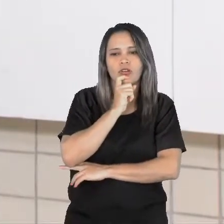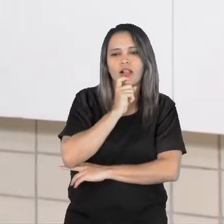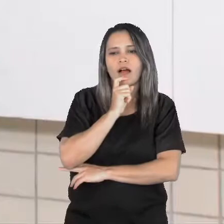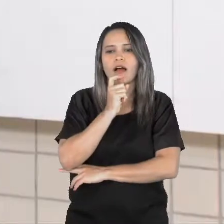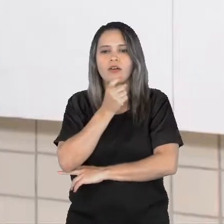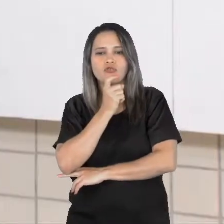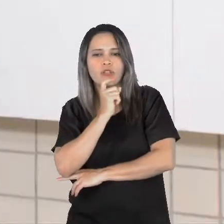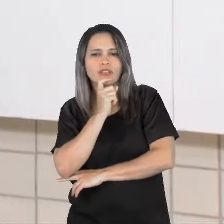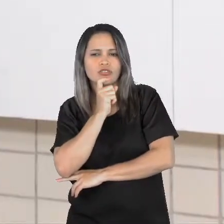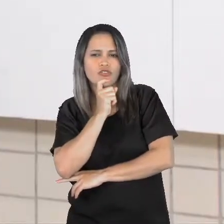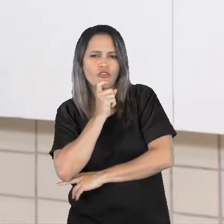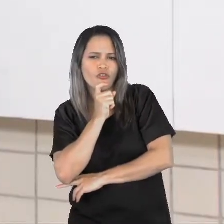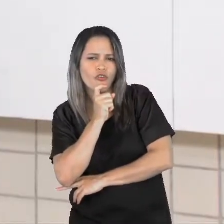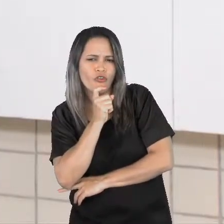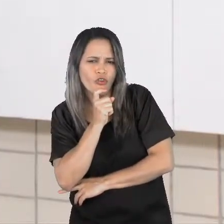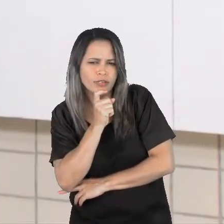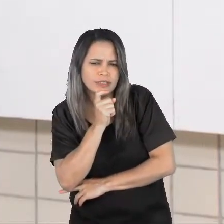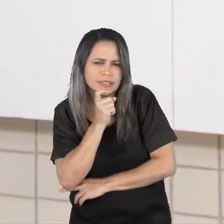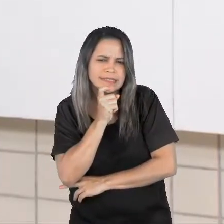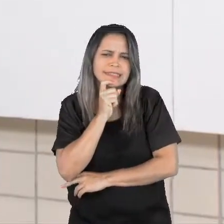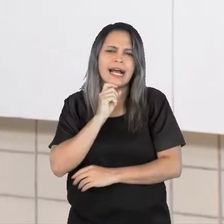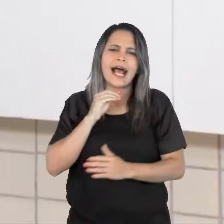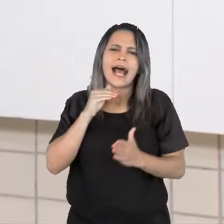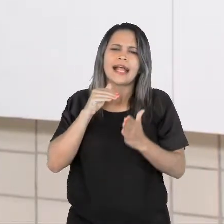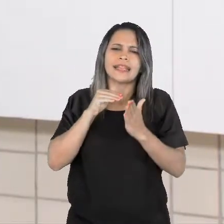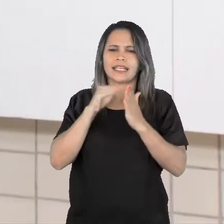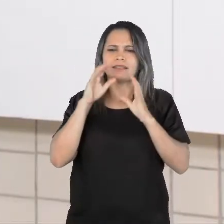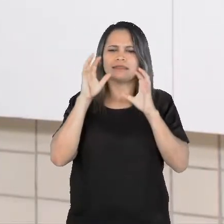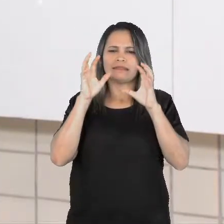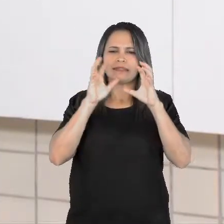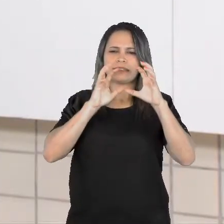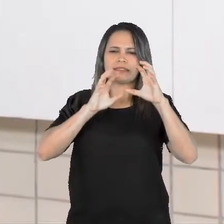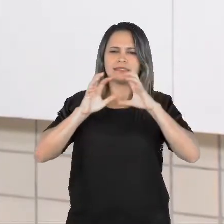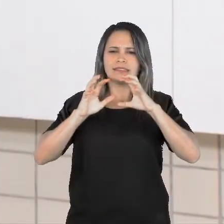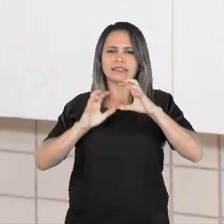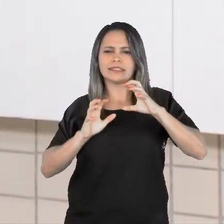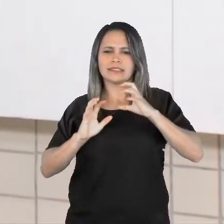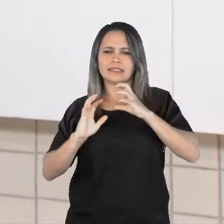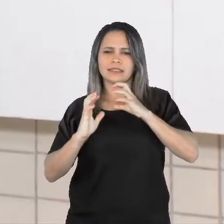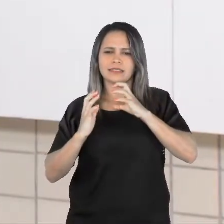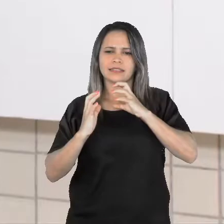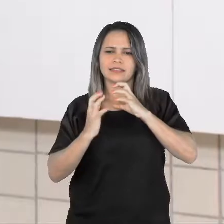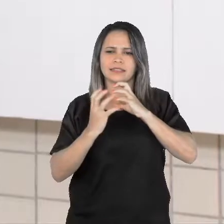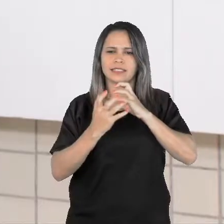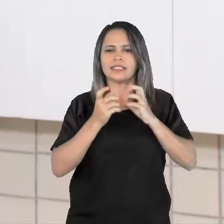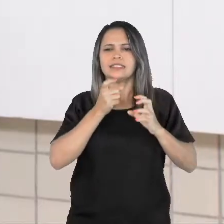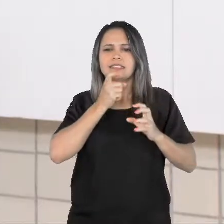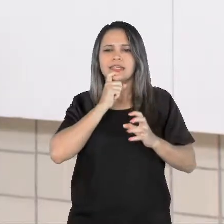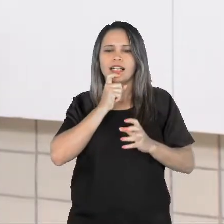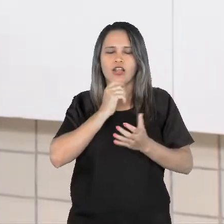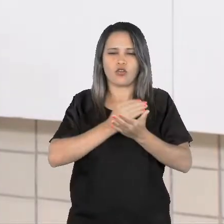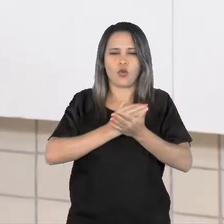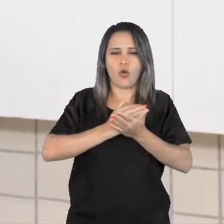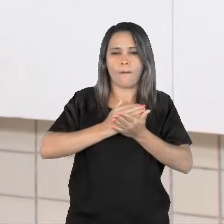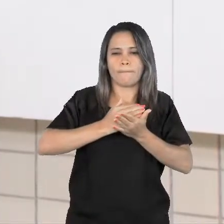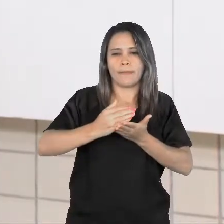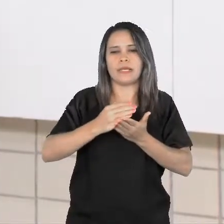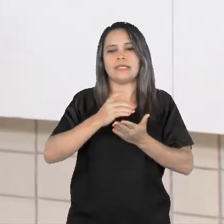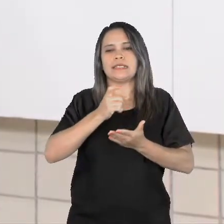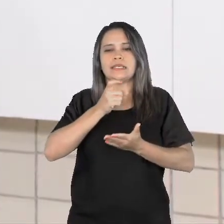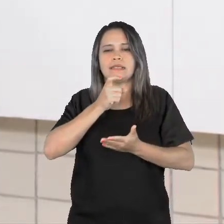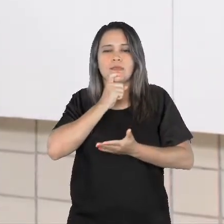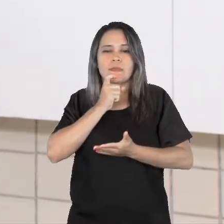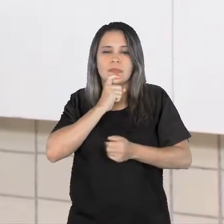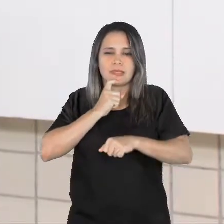gelada, gelada, gelada, até que ela começa a trincar, né? A dar aquela camada de gelo. Quando ela começa a congelar, significa que ela chegou